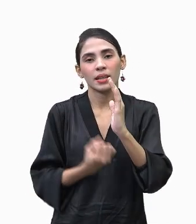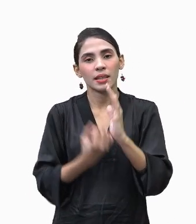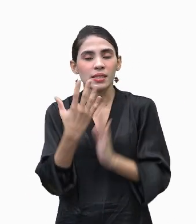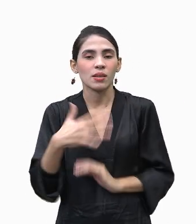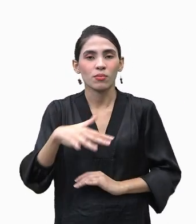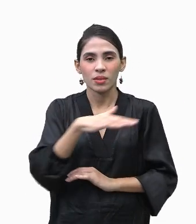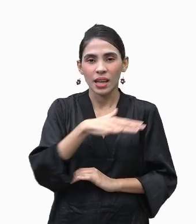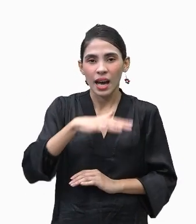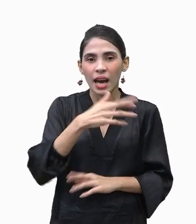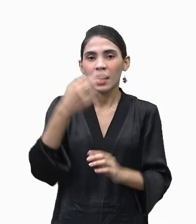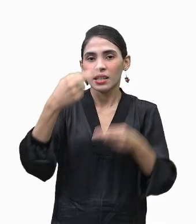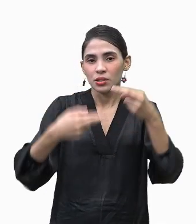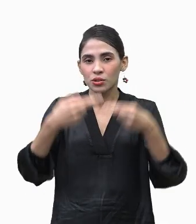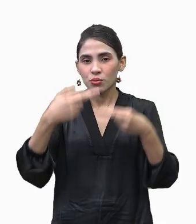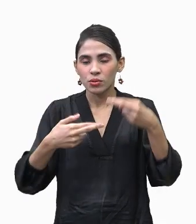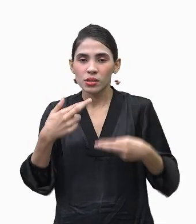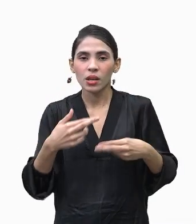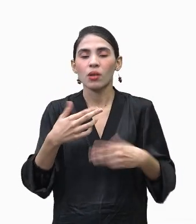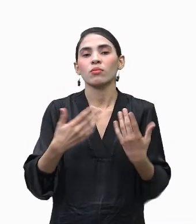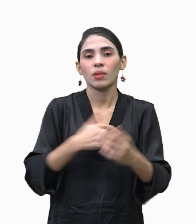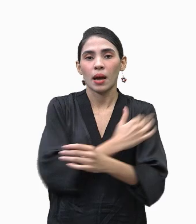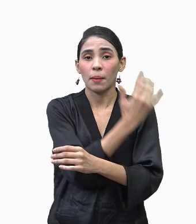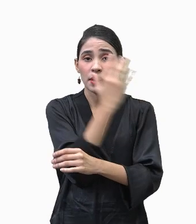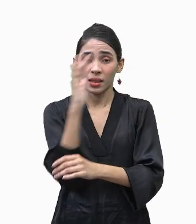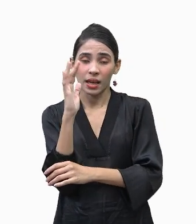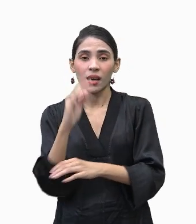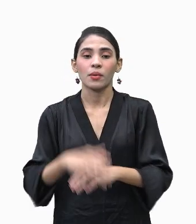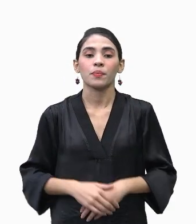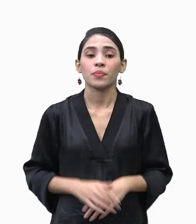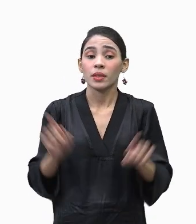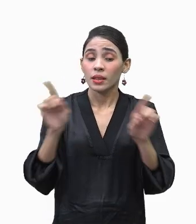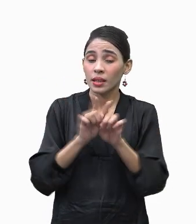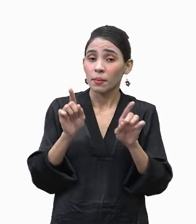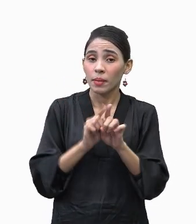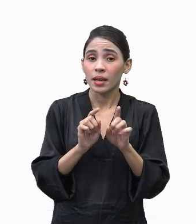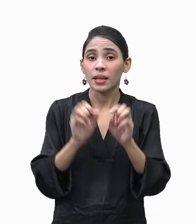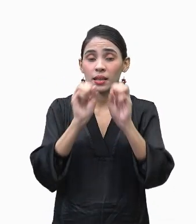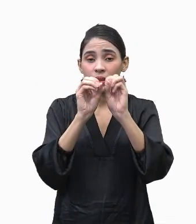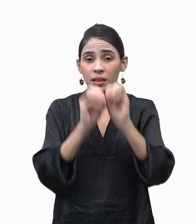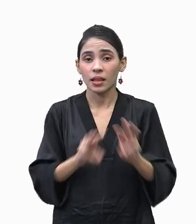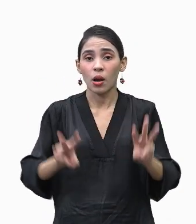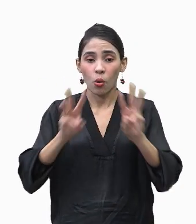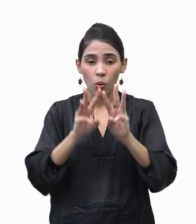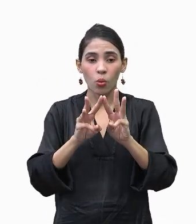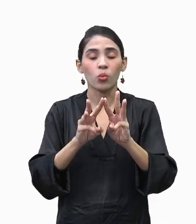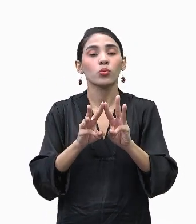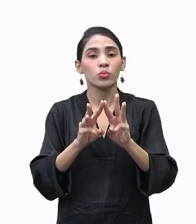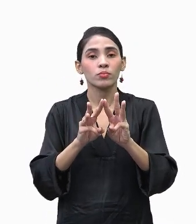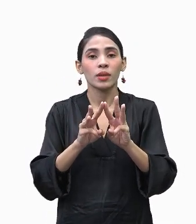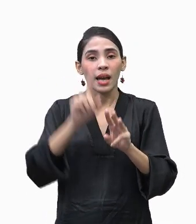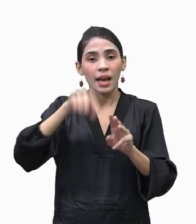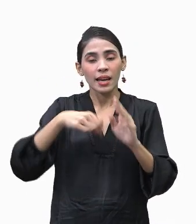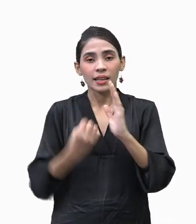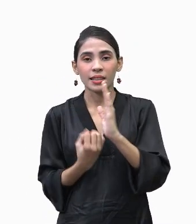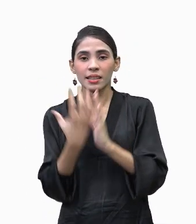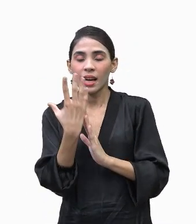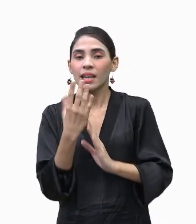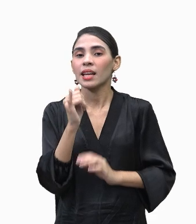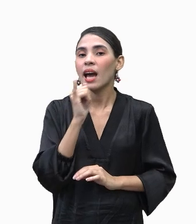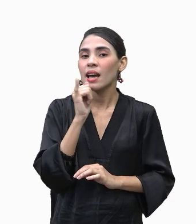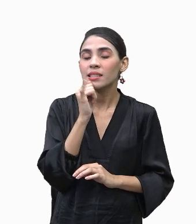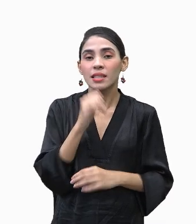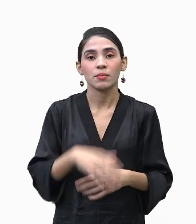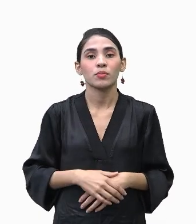ambiental, do desenvolvimento sustentável no sistema das Nações Unidas, e essa entidade ela serve